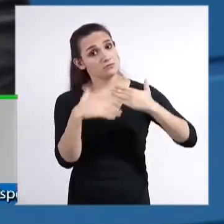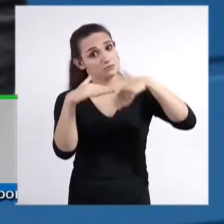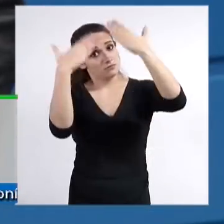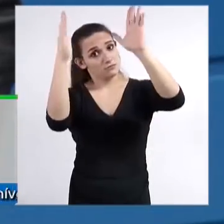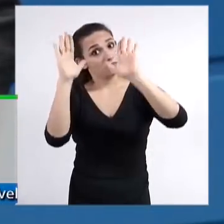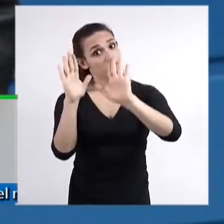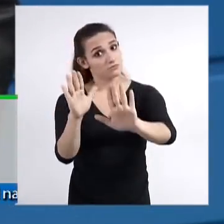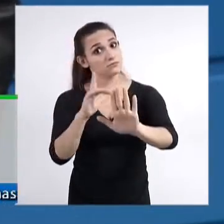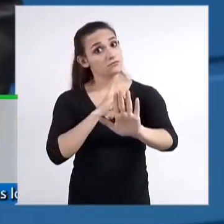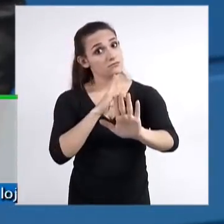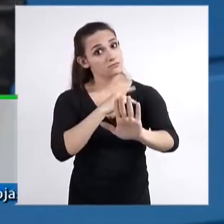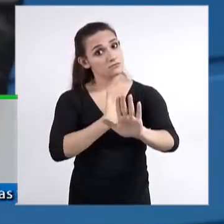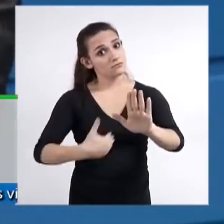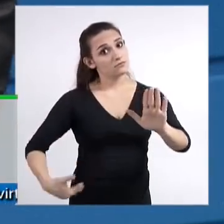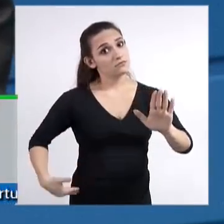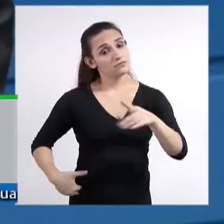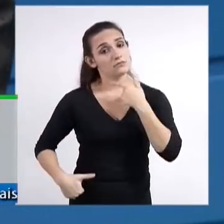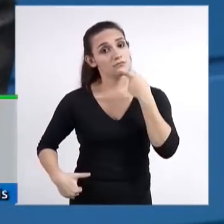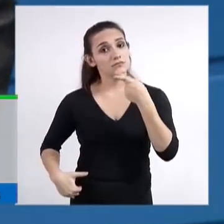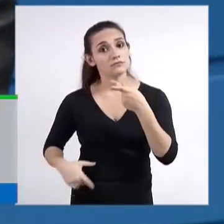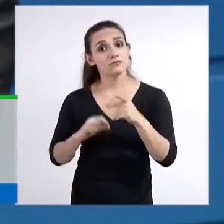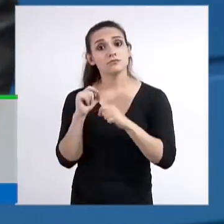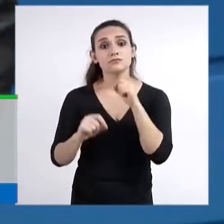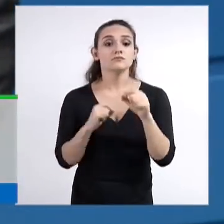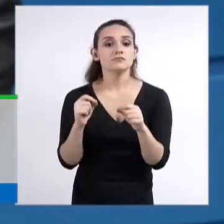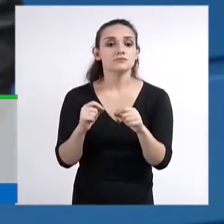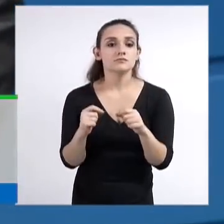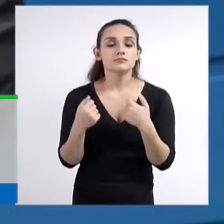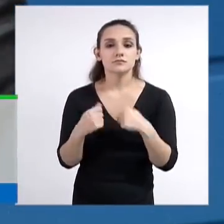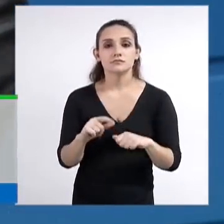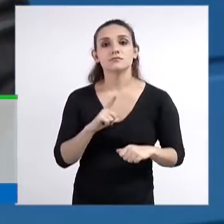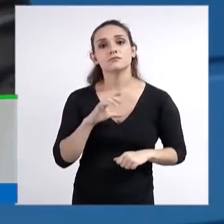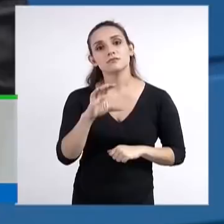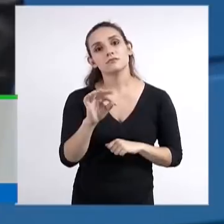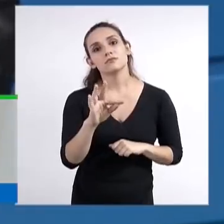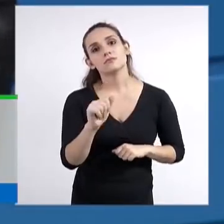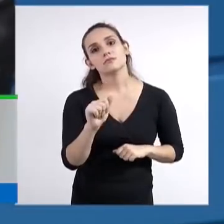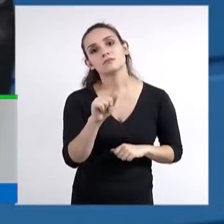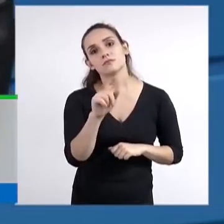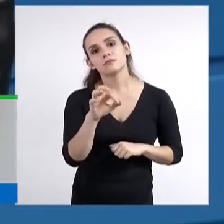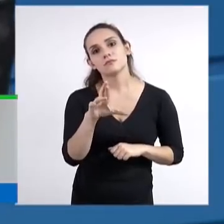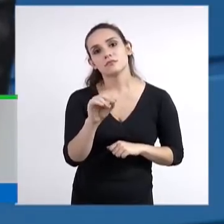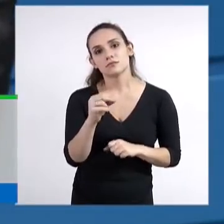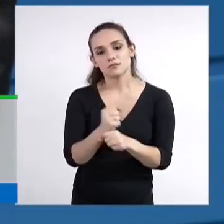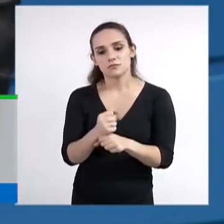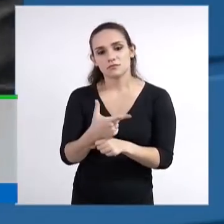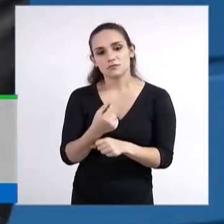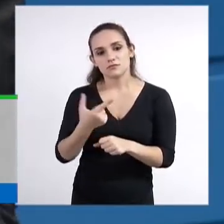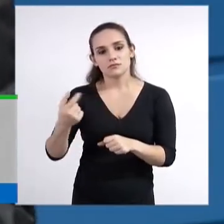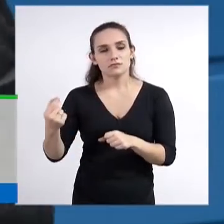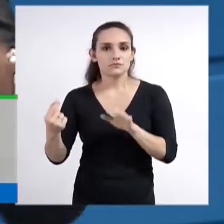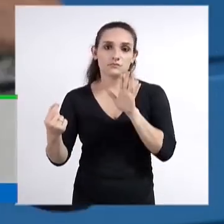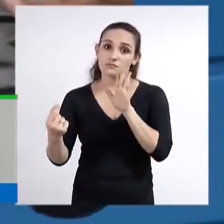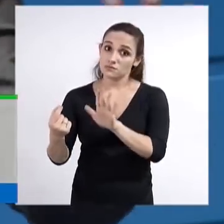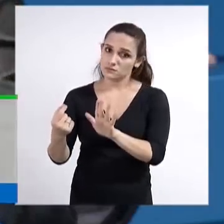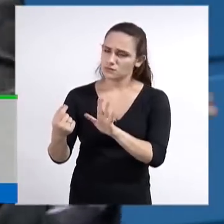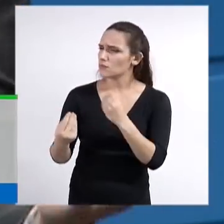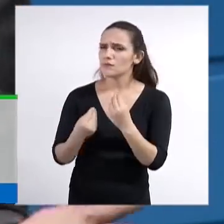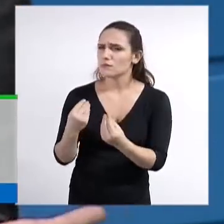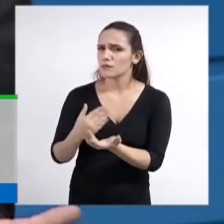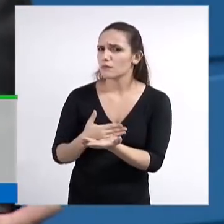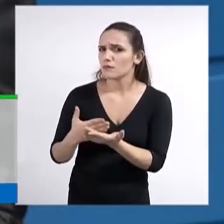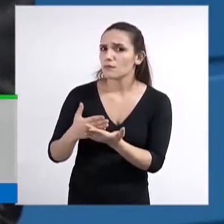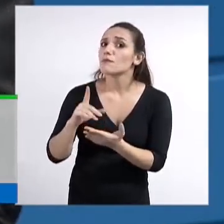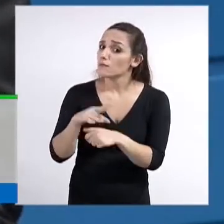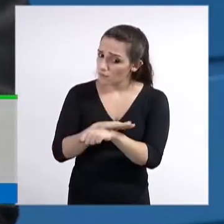Existe uma determinação do governo de estabelecer a cota zero, pescado zero para 2020. Isso é fruto, inclusive,